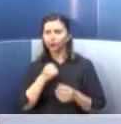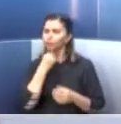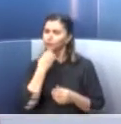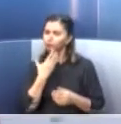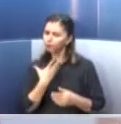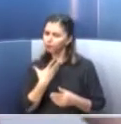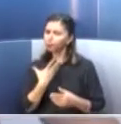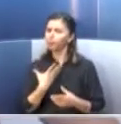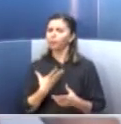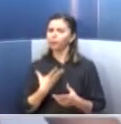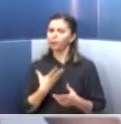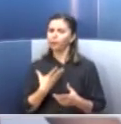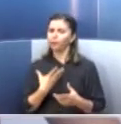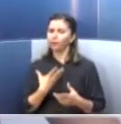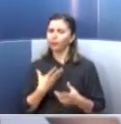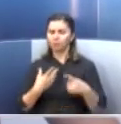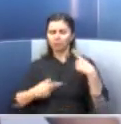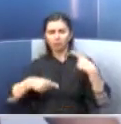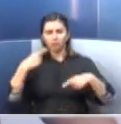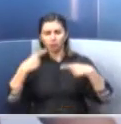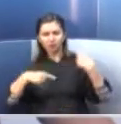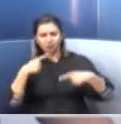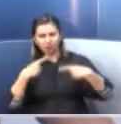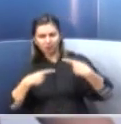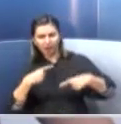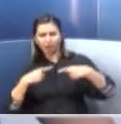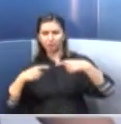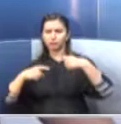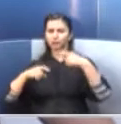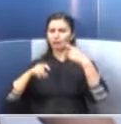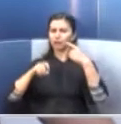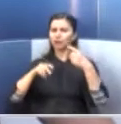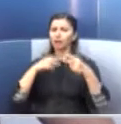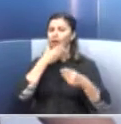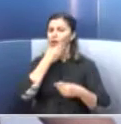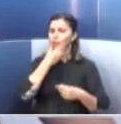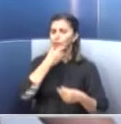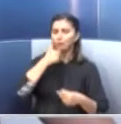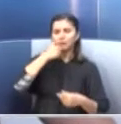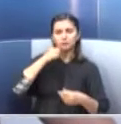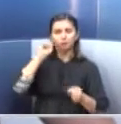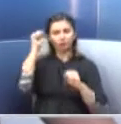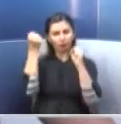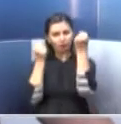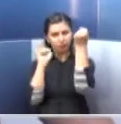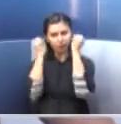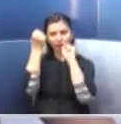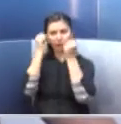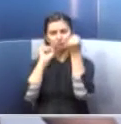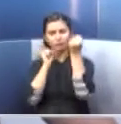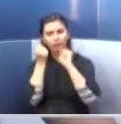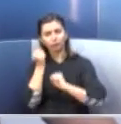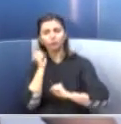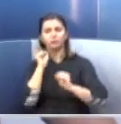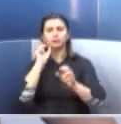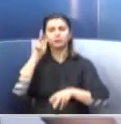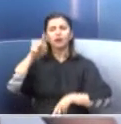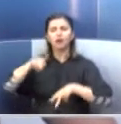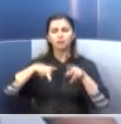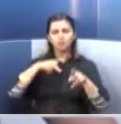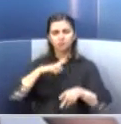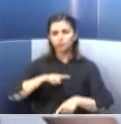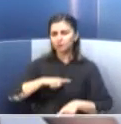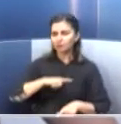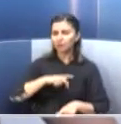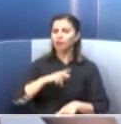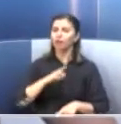poder gerar o debate entre os empreendedores, as pessoas que têm total interesse aqui na nossa cidade, com as pessoas que têm conhecimento